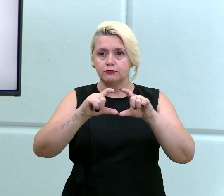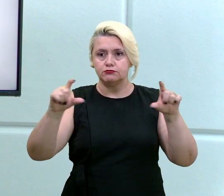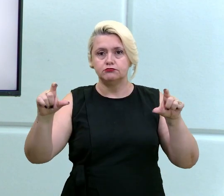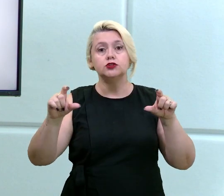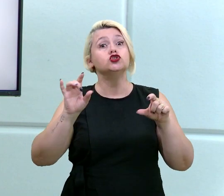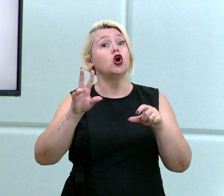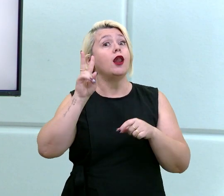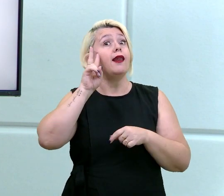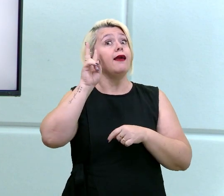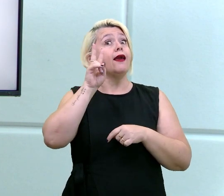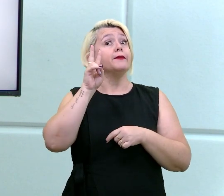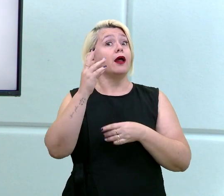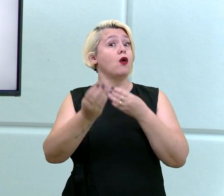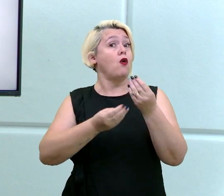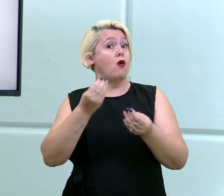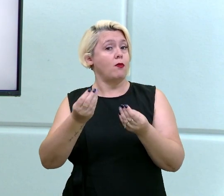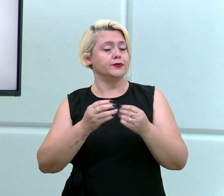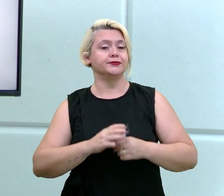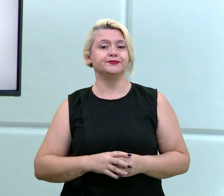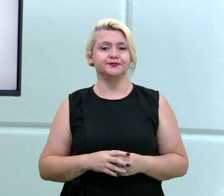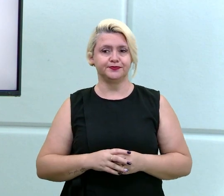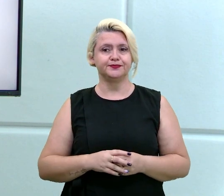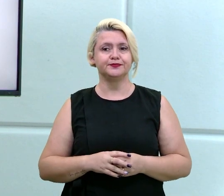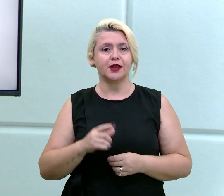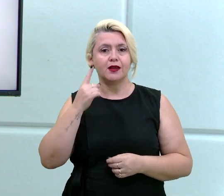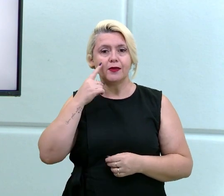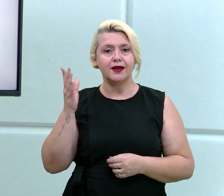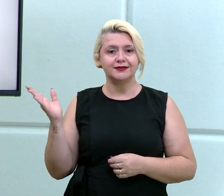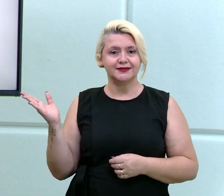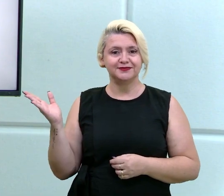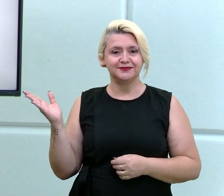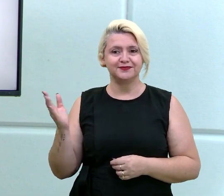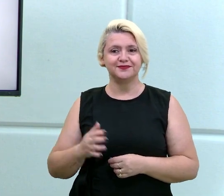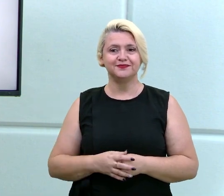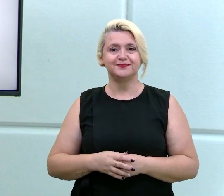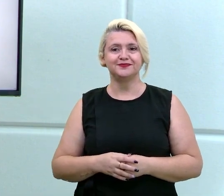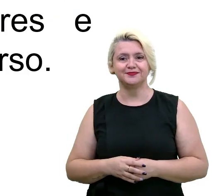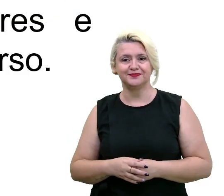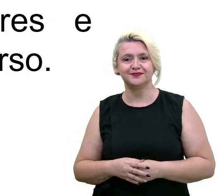para relembrar. Passa para mim, por favor.